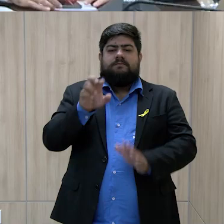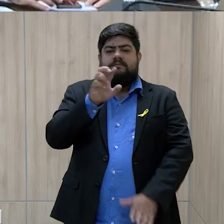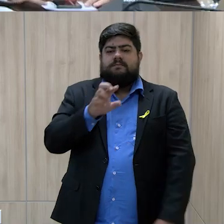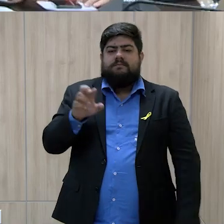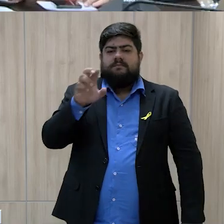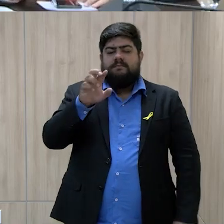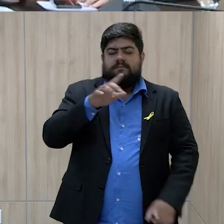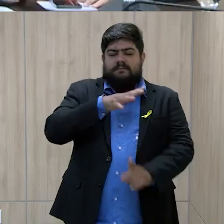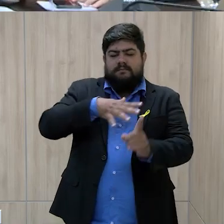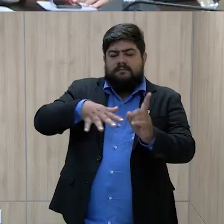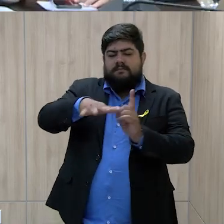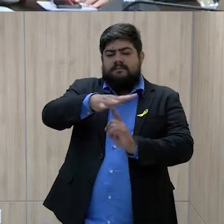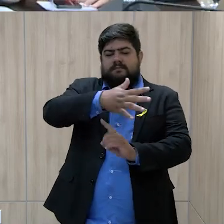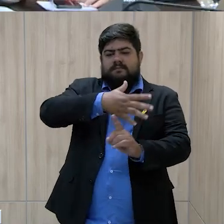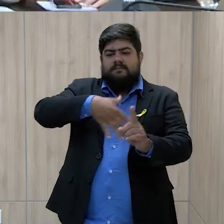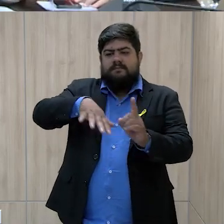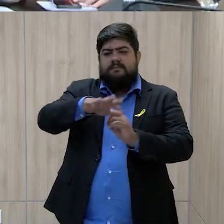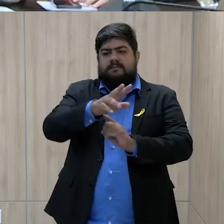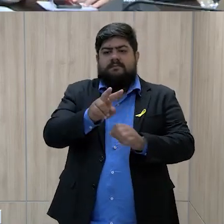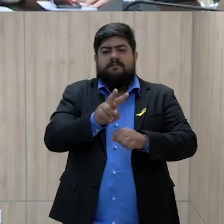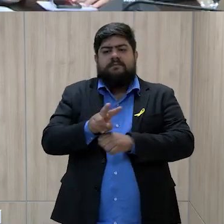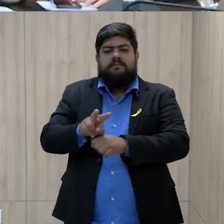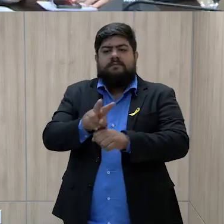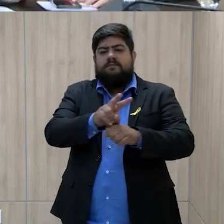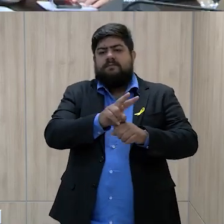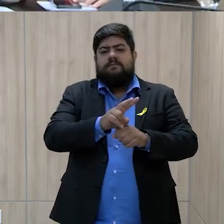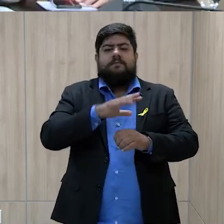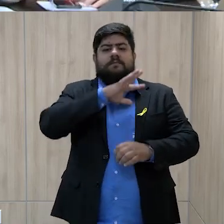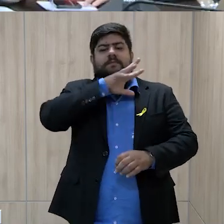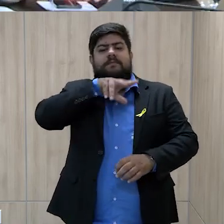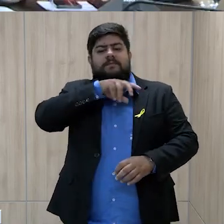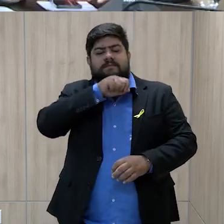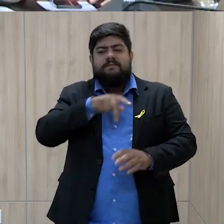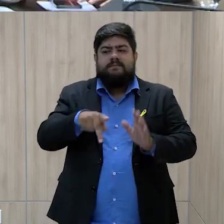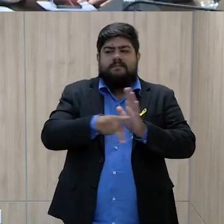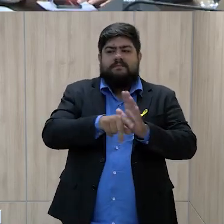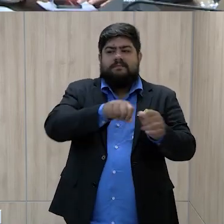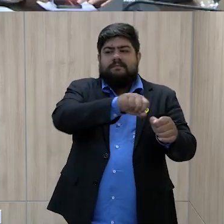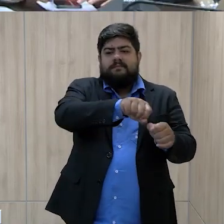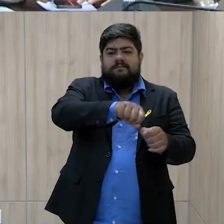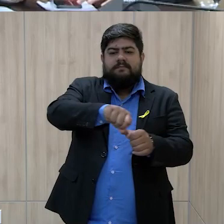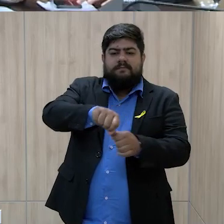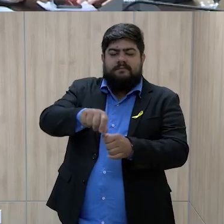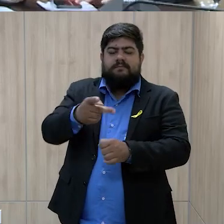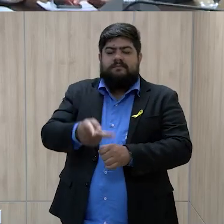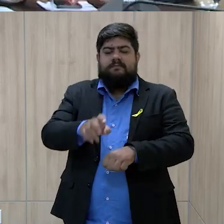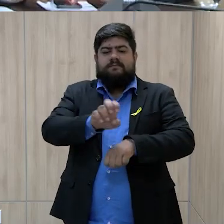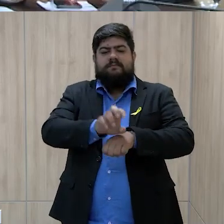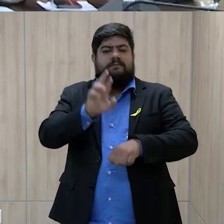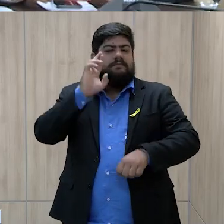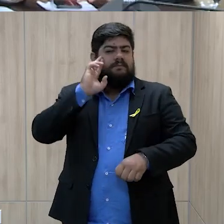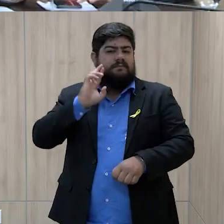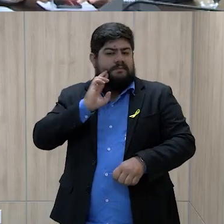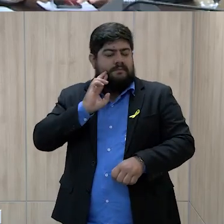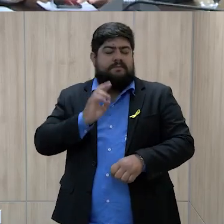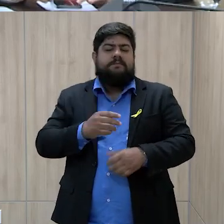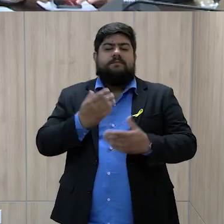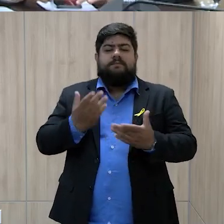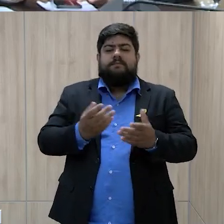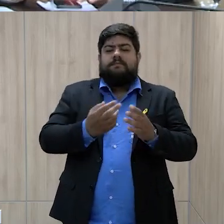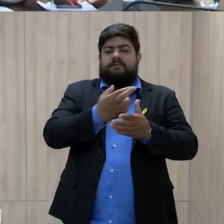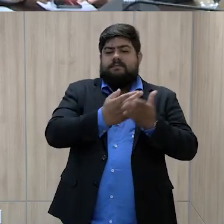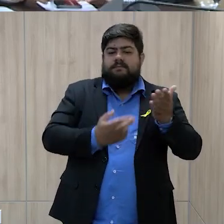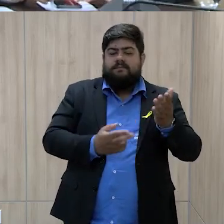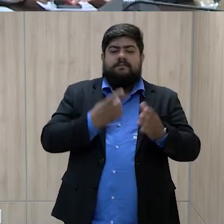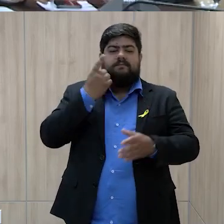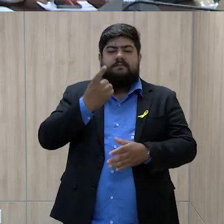fiscalização de ambientes de confinamento de animais destinado ao abate no estado de Rondônia e da os Providência